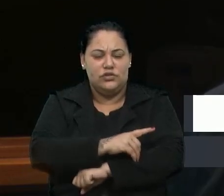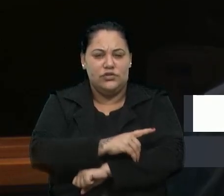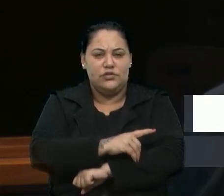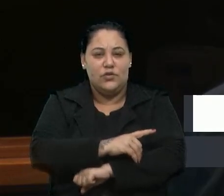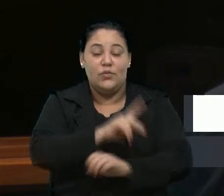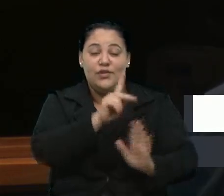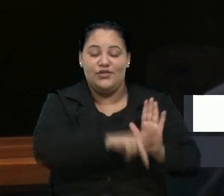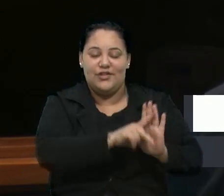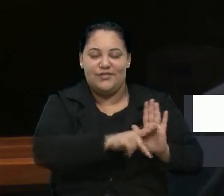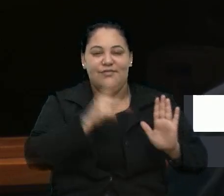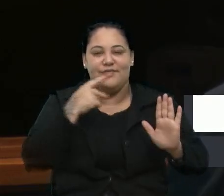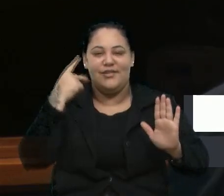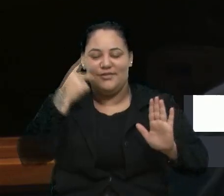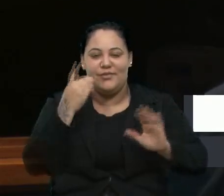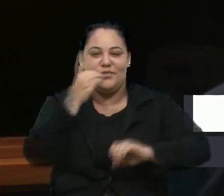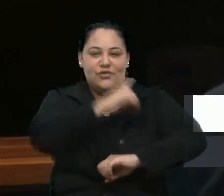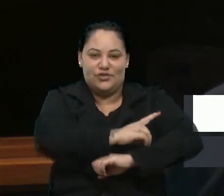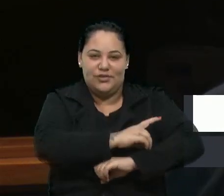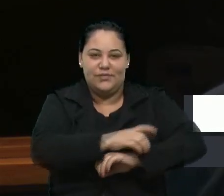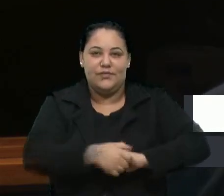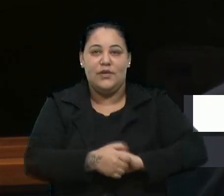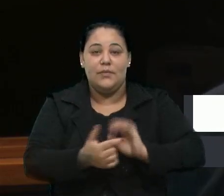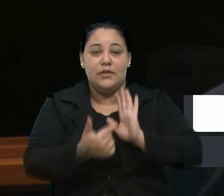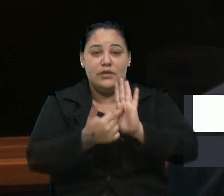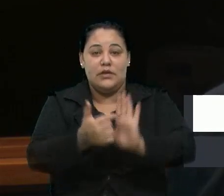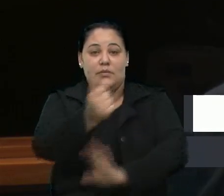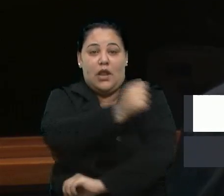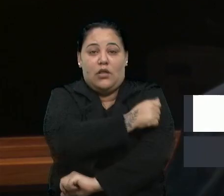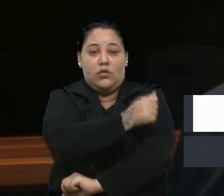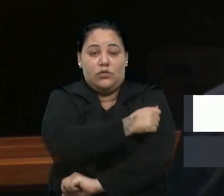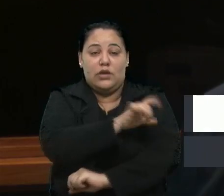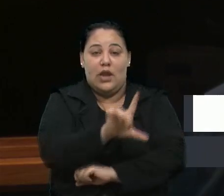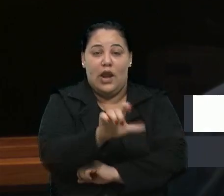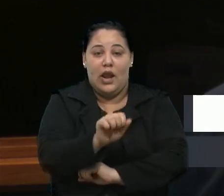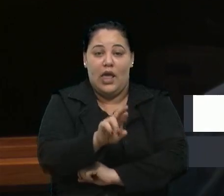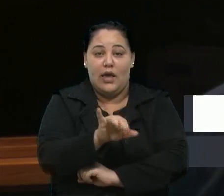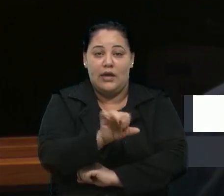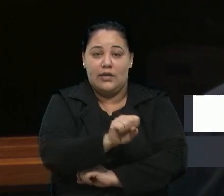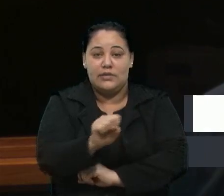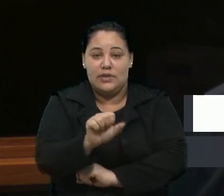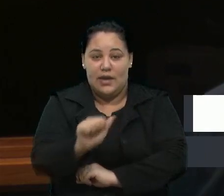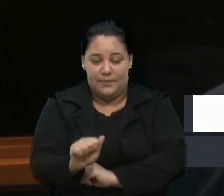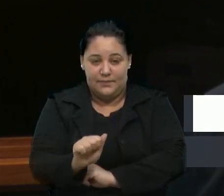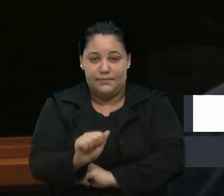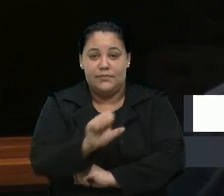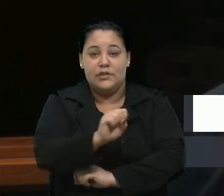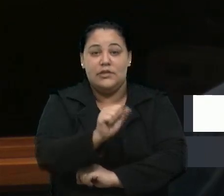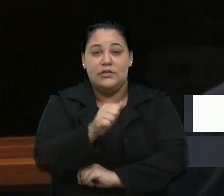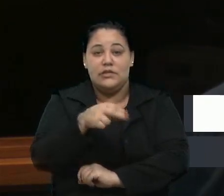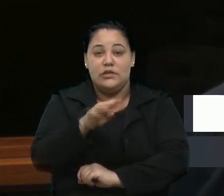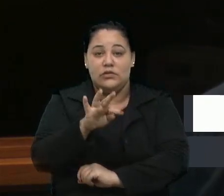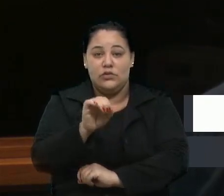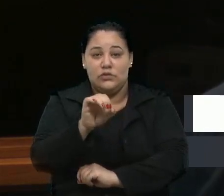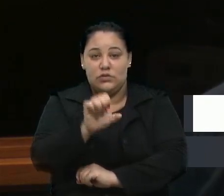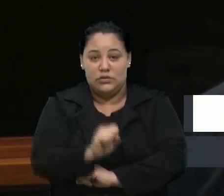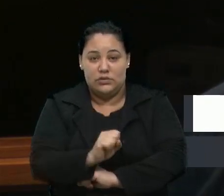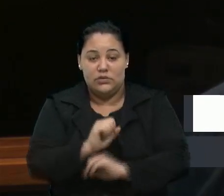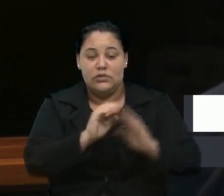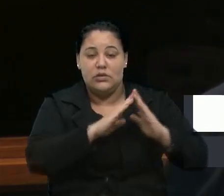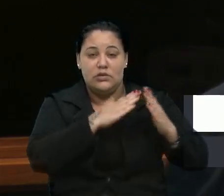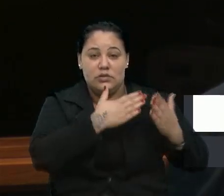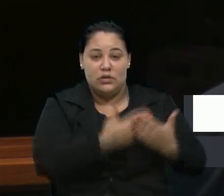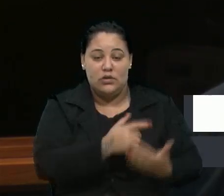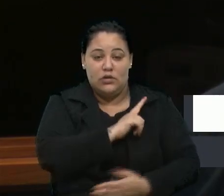Dia foi apresentado pela aluna Larissa Assunção dos Santos, da